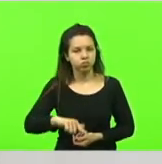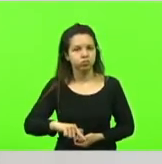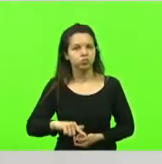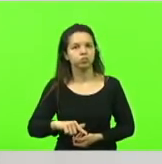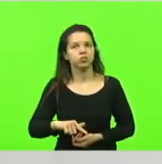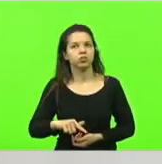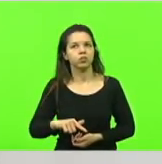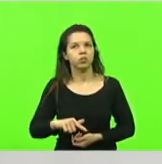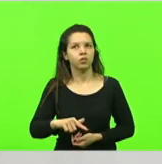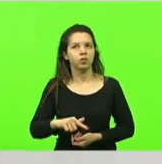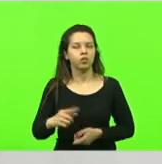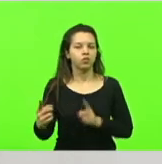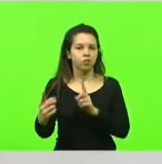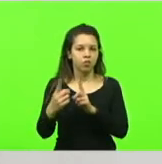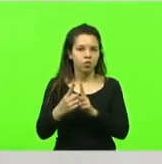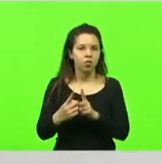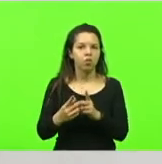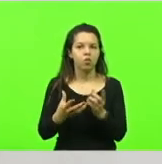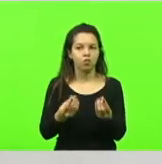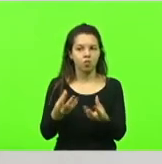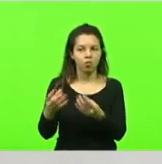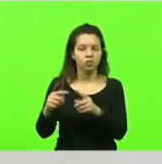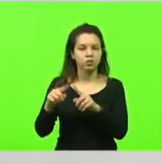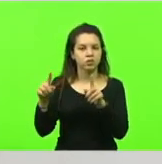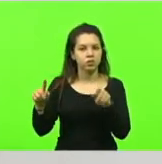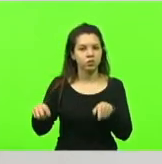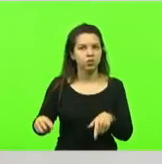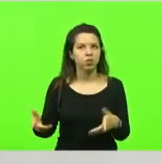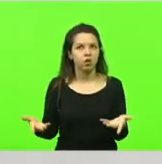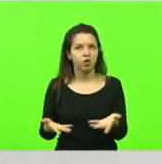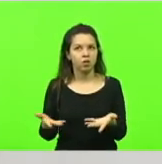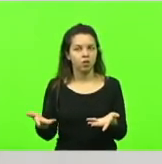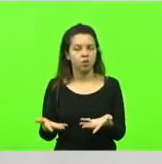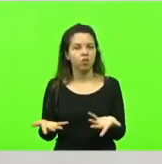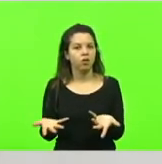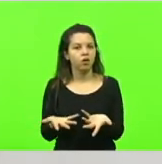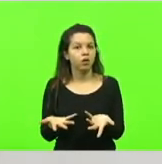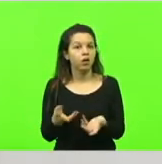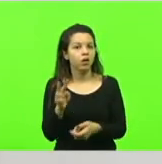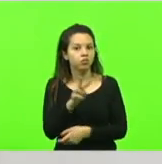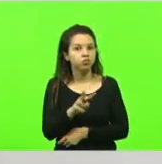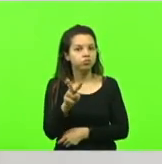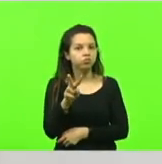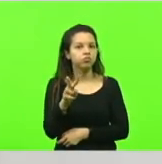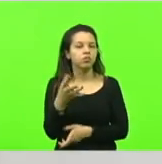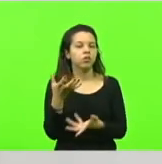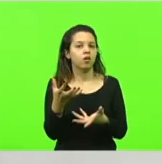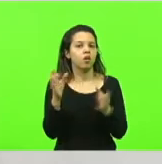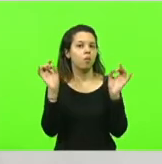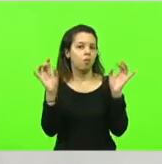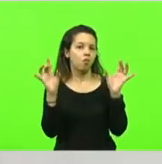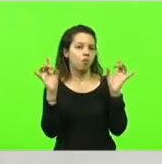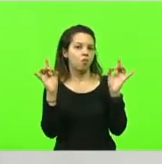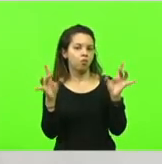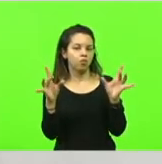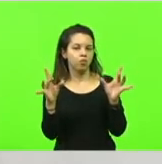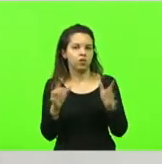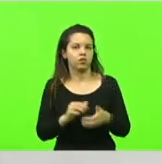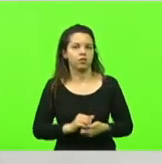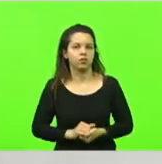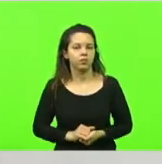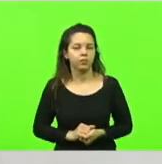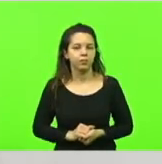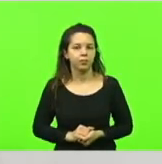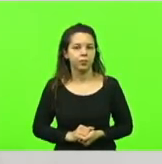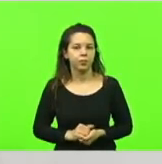de forma recorrente, procurados, né, por vários servidores que agora vislumbram uma oportunidade de ter ali